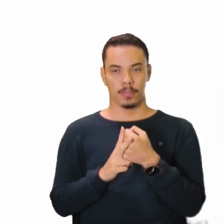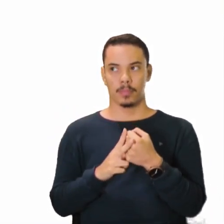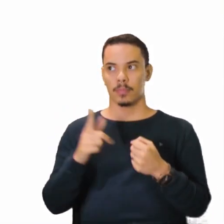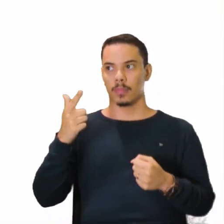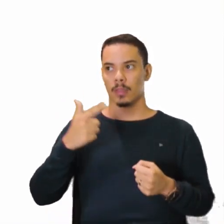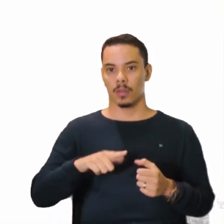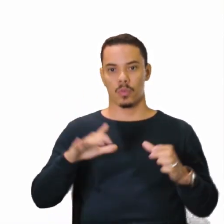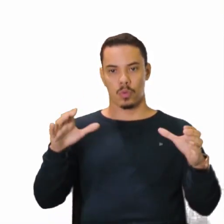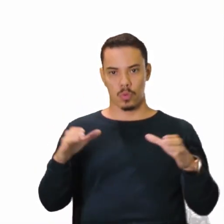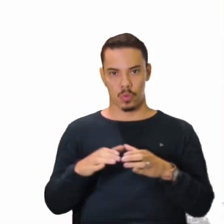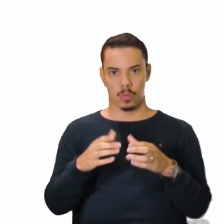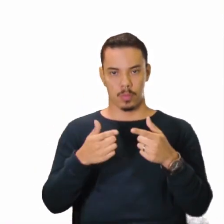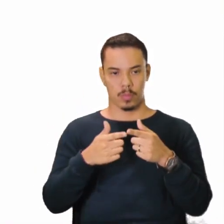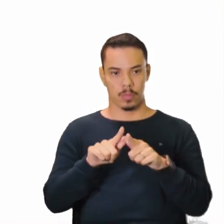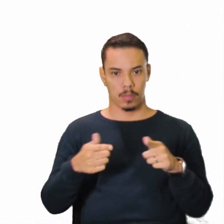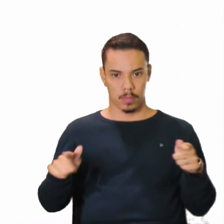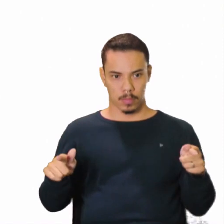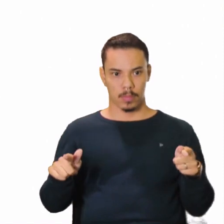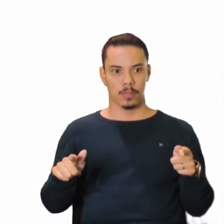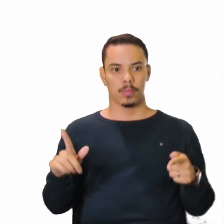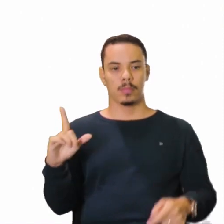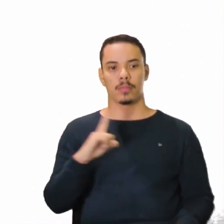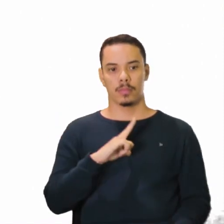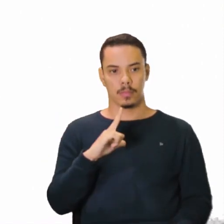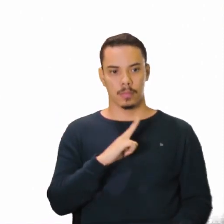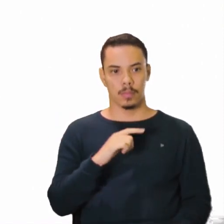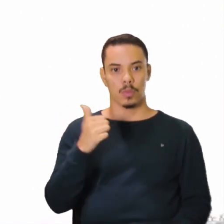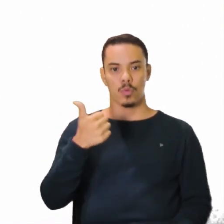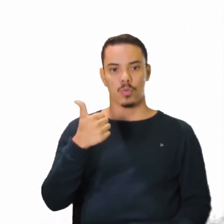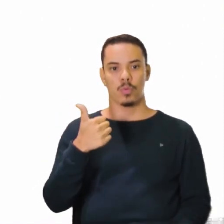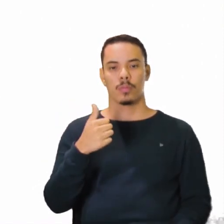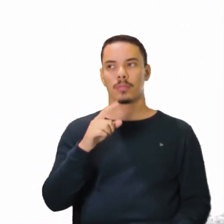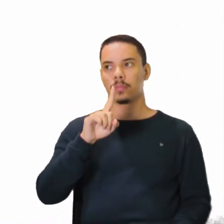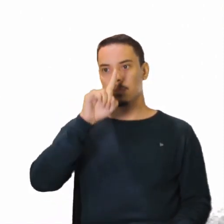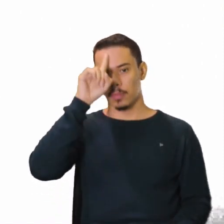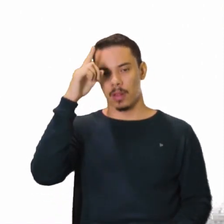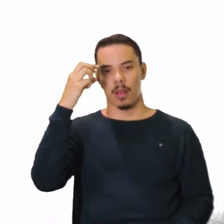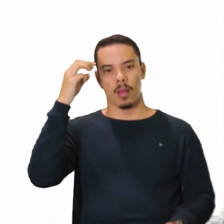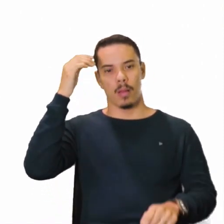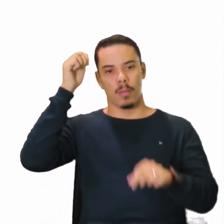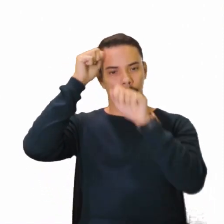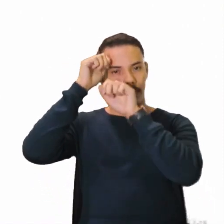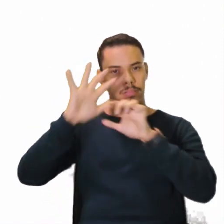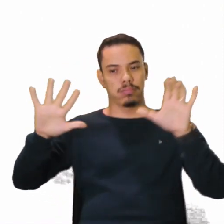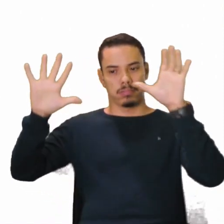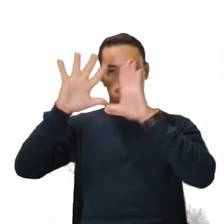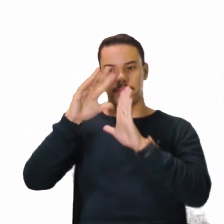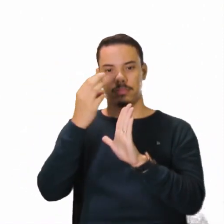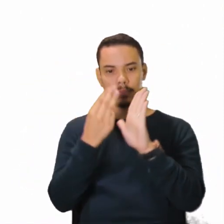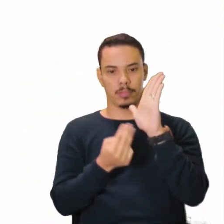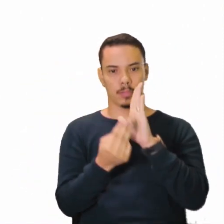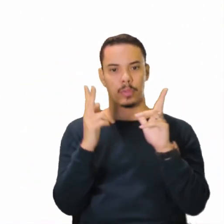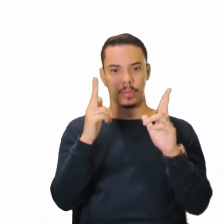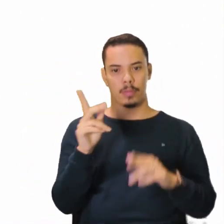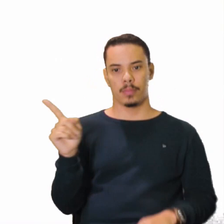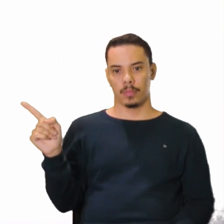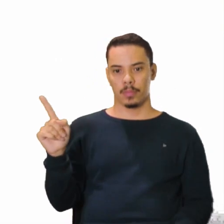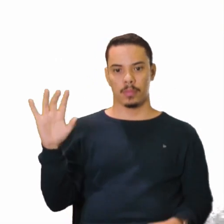classe gramatical. Veja bem, você tem a orientação 1, vai criar um mapa conceitual preliminar ligando